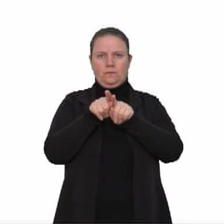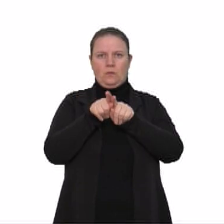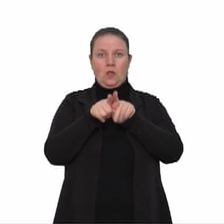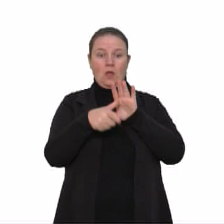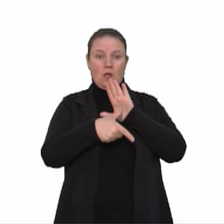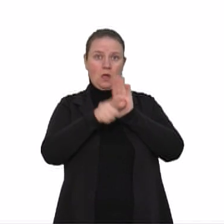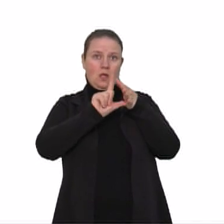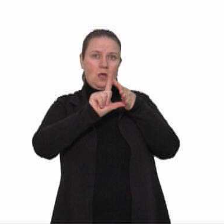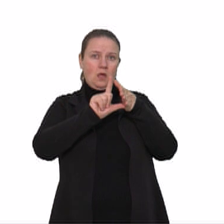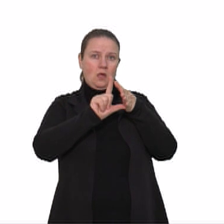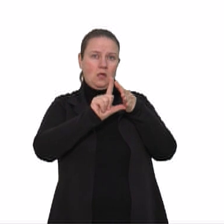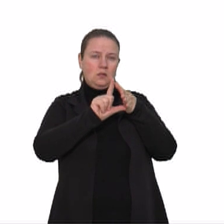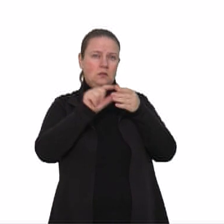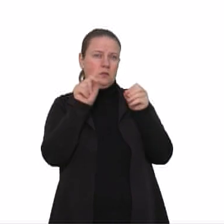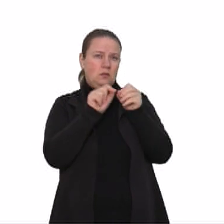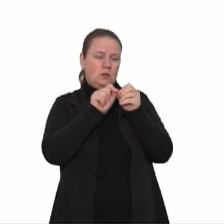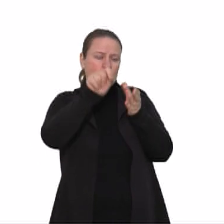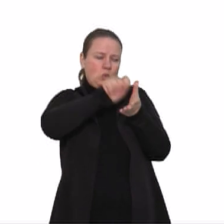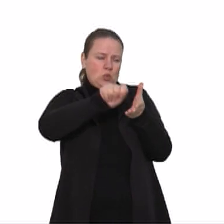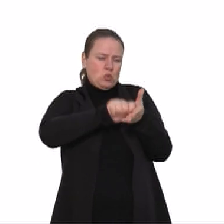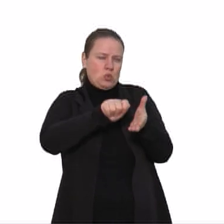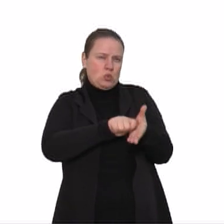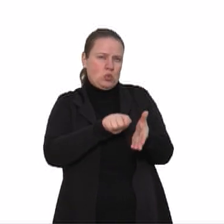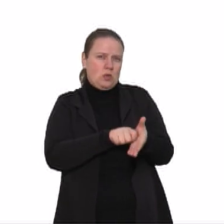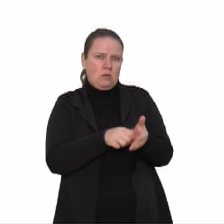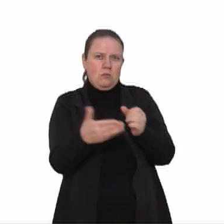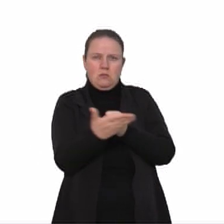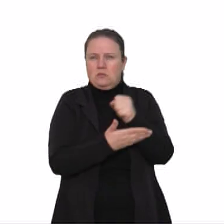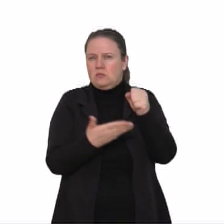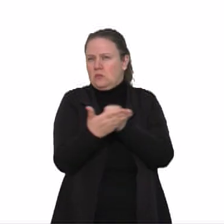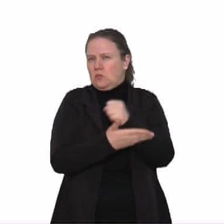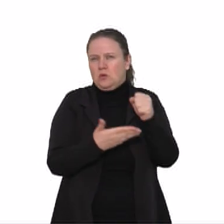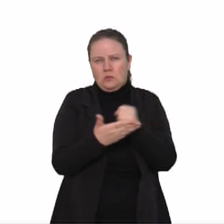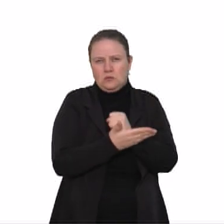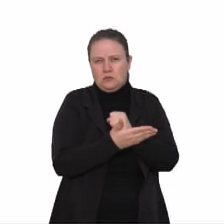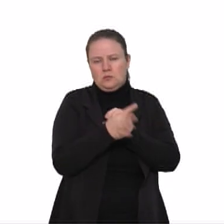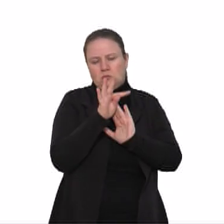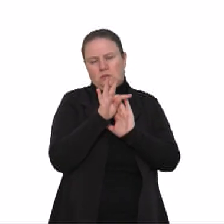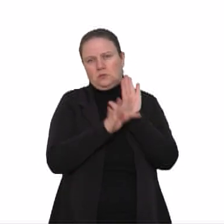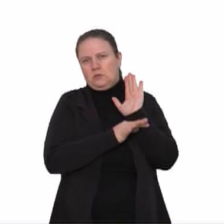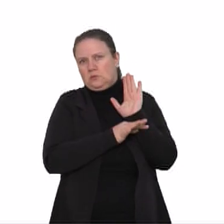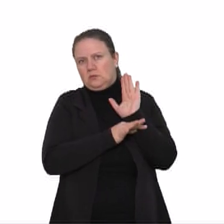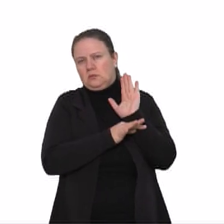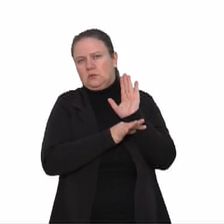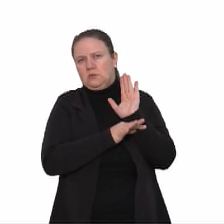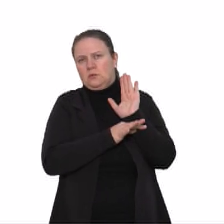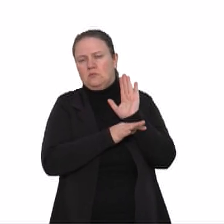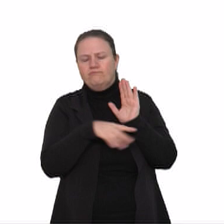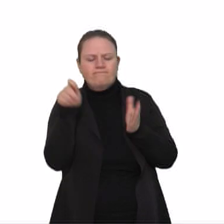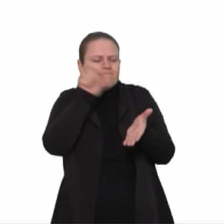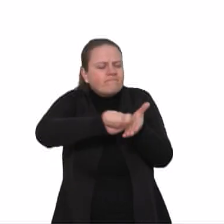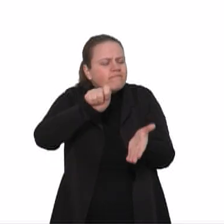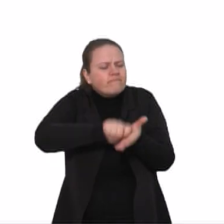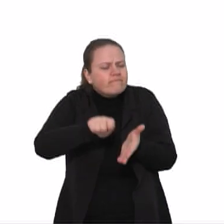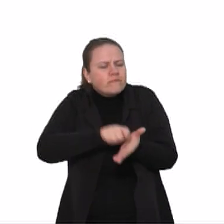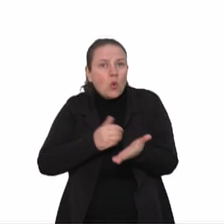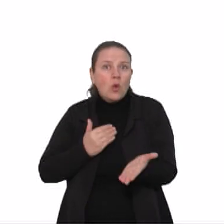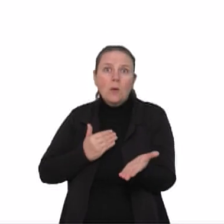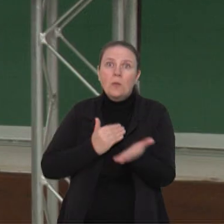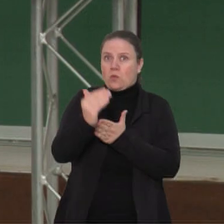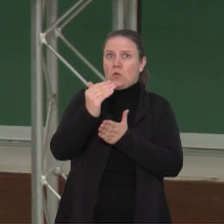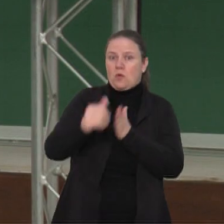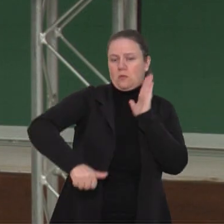rascunho inicial. É no rascunho, pessoal, todo o texto, rascunho é muito importante. No rascunho inicial,